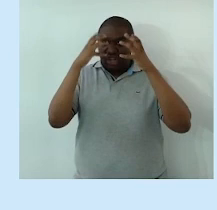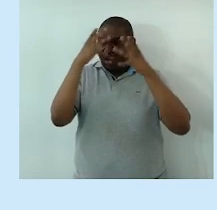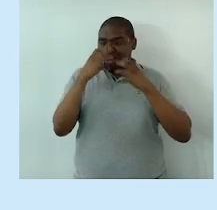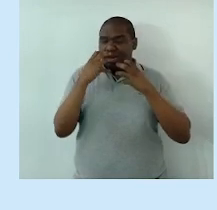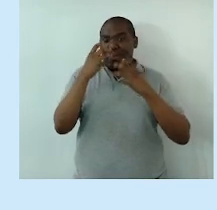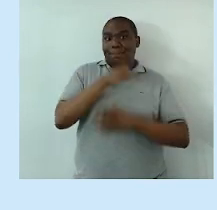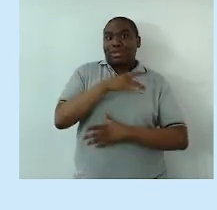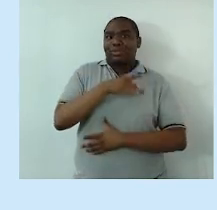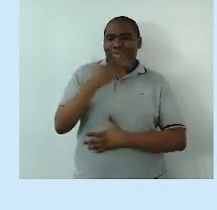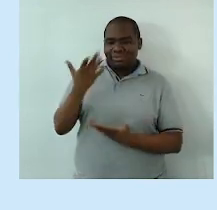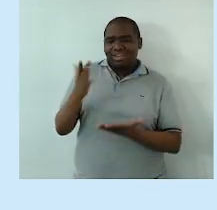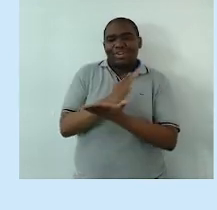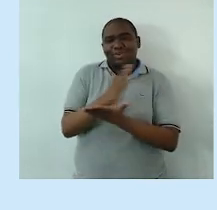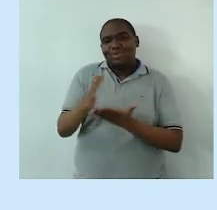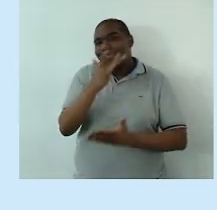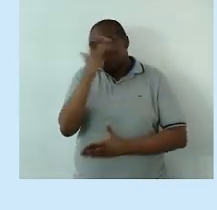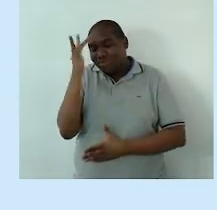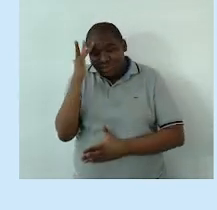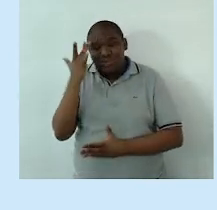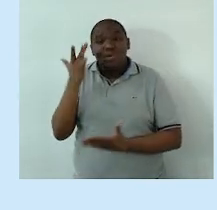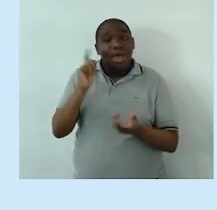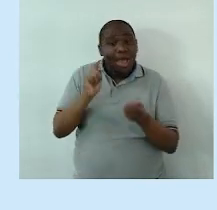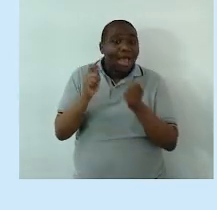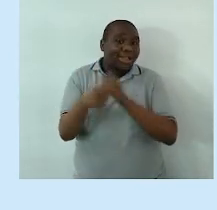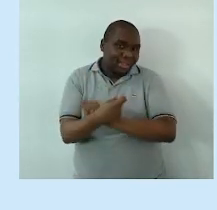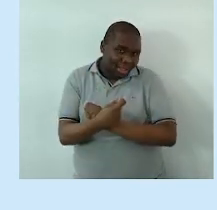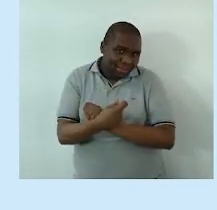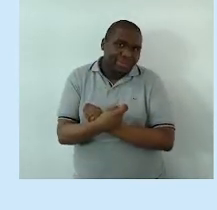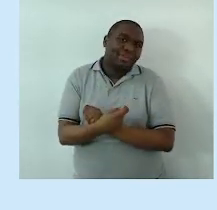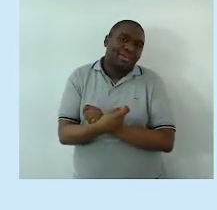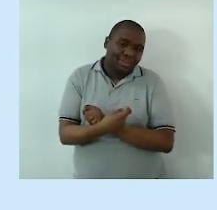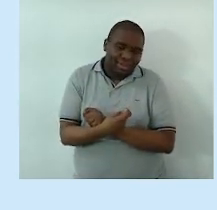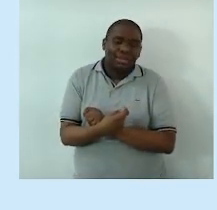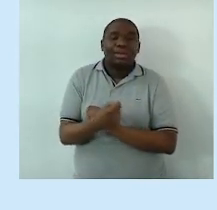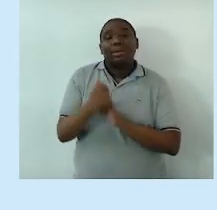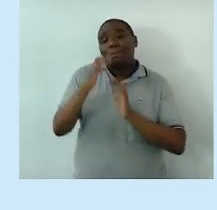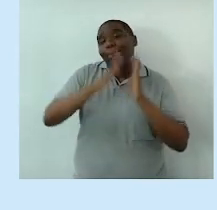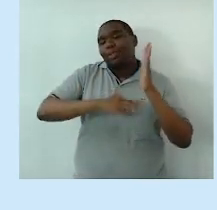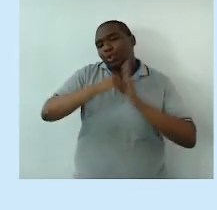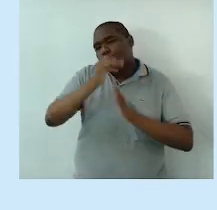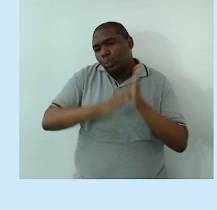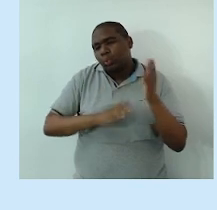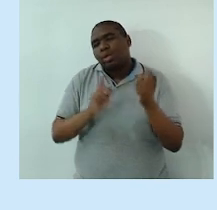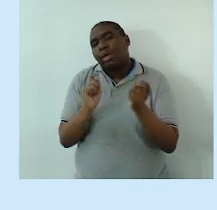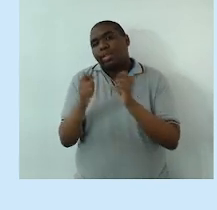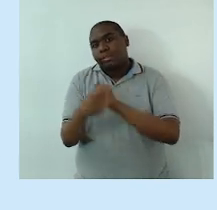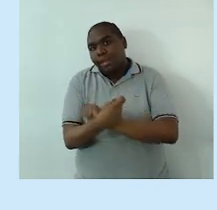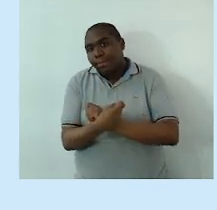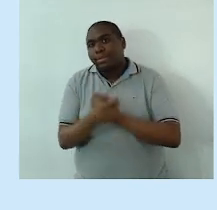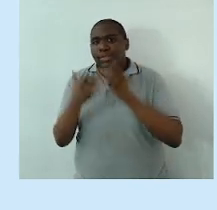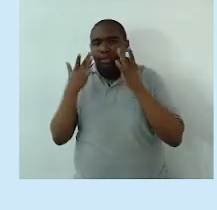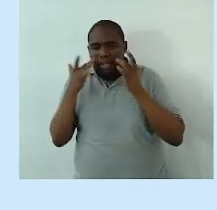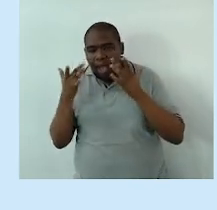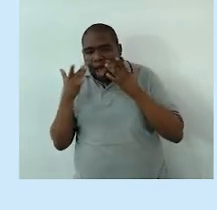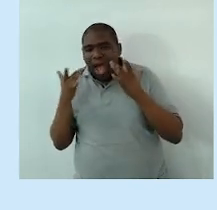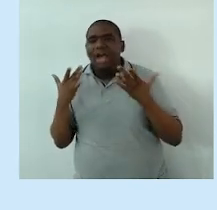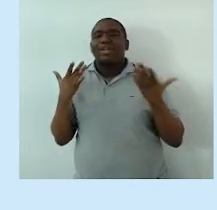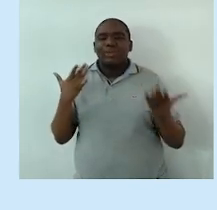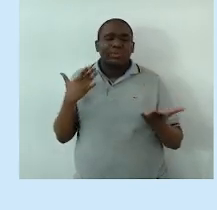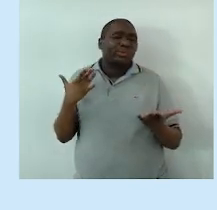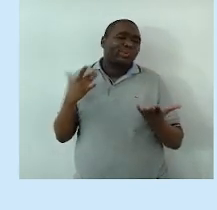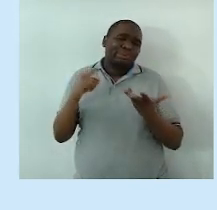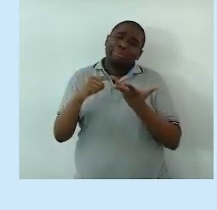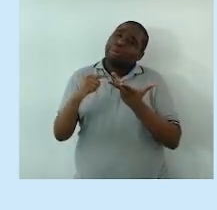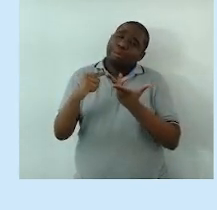né, é muito comum as pessoas fazerem releituras, né, mas pode ser da pintura, da peça teatral, né, enfim,